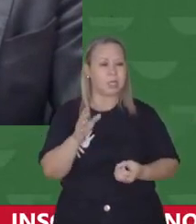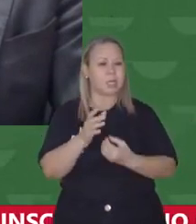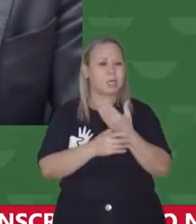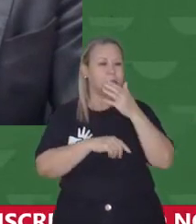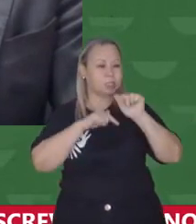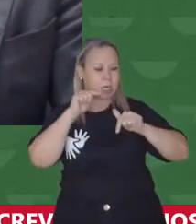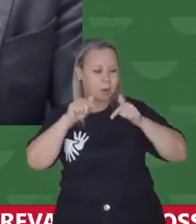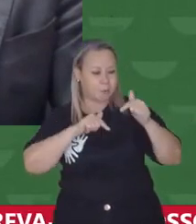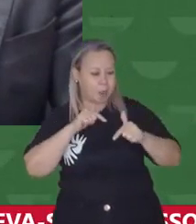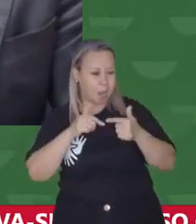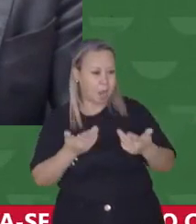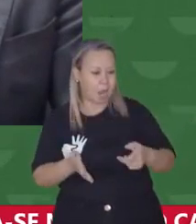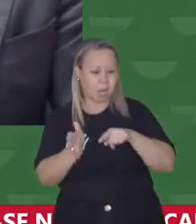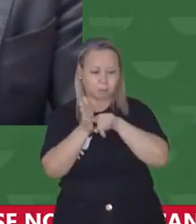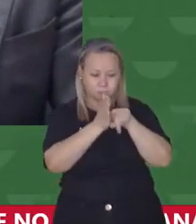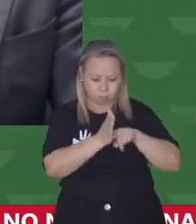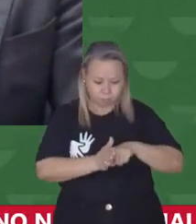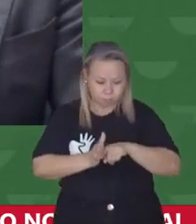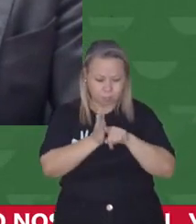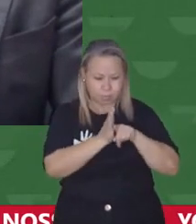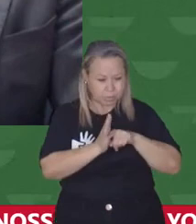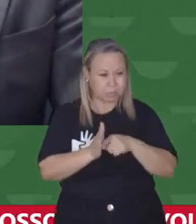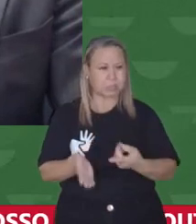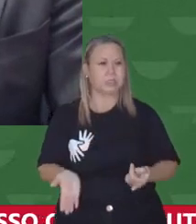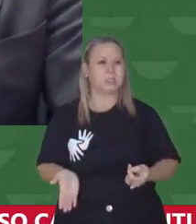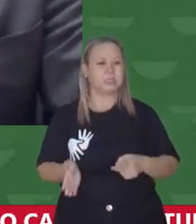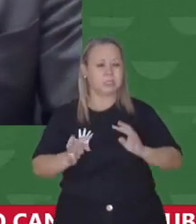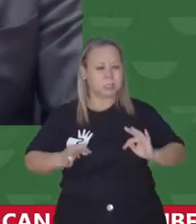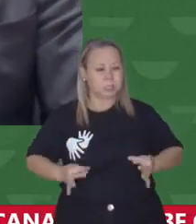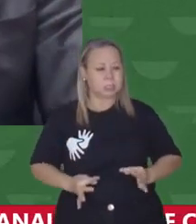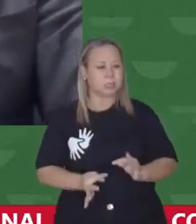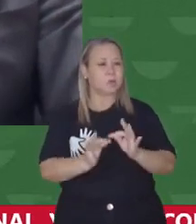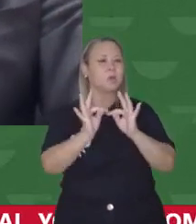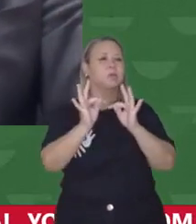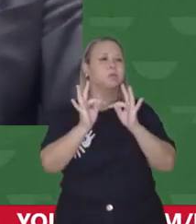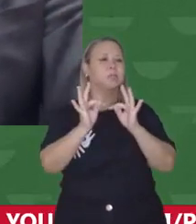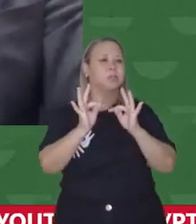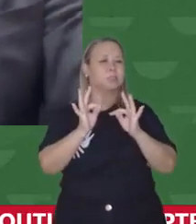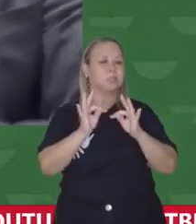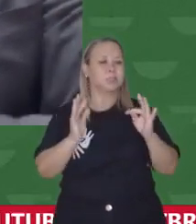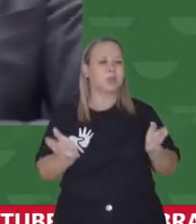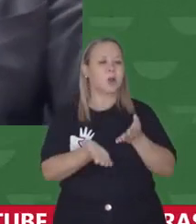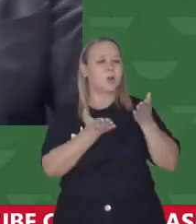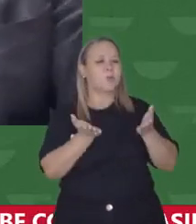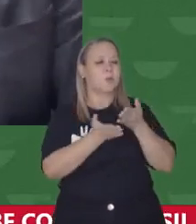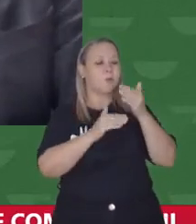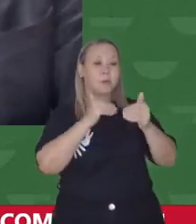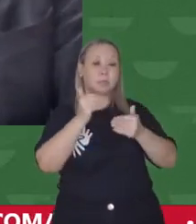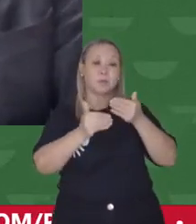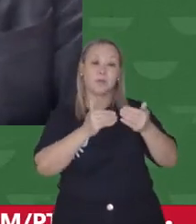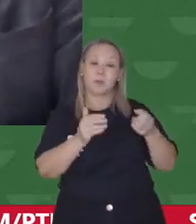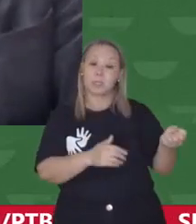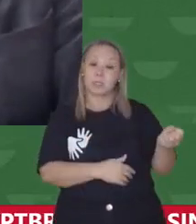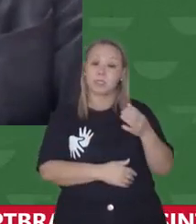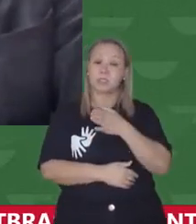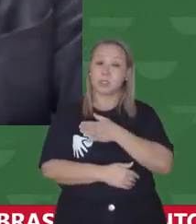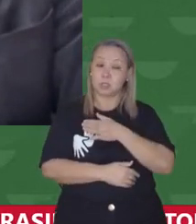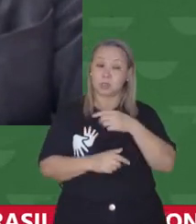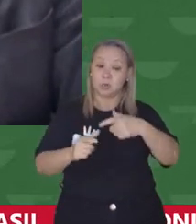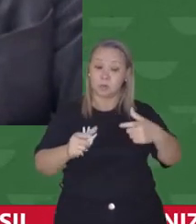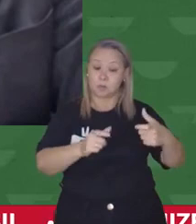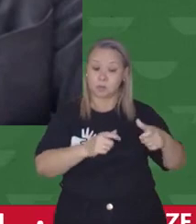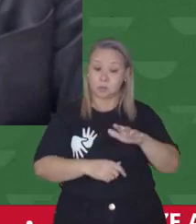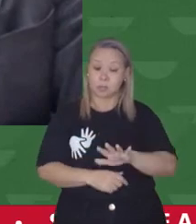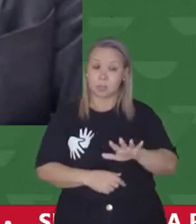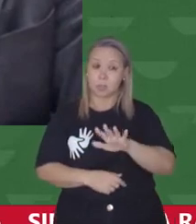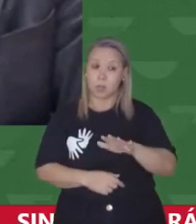ocupações, gerando pesquisa, gerando tecnologia, promovendo o desenvolvimento de novos setores